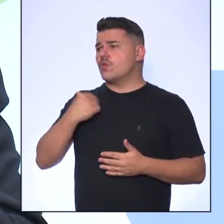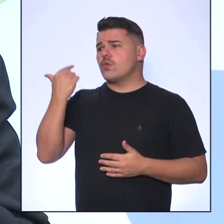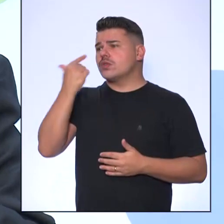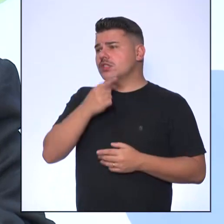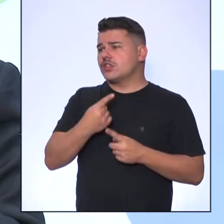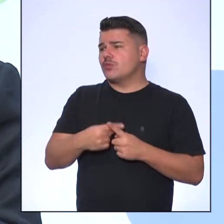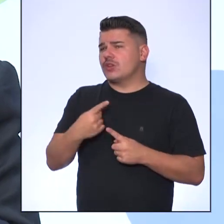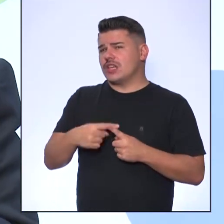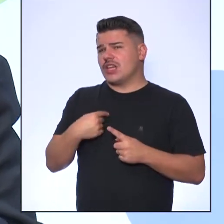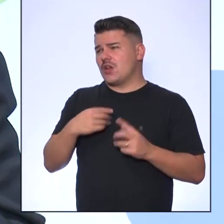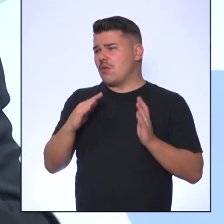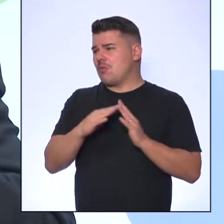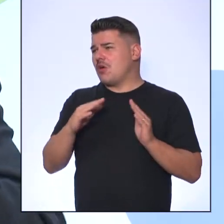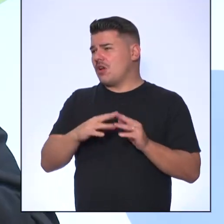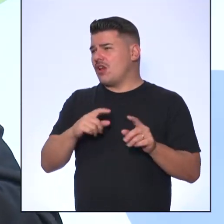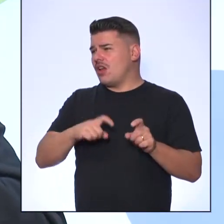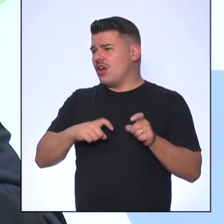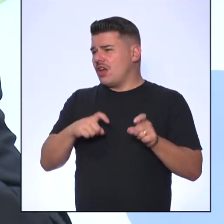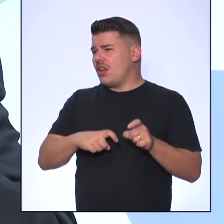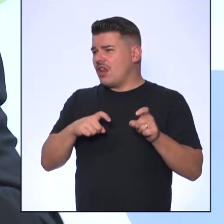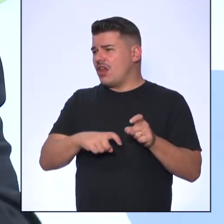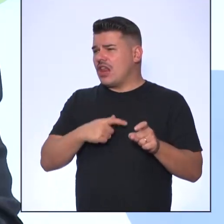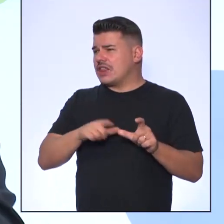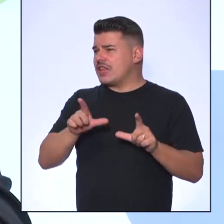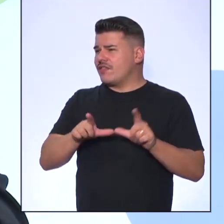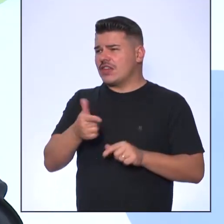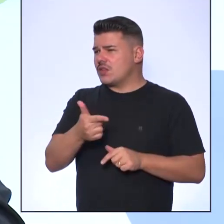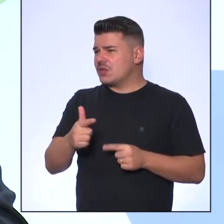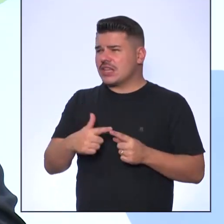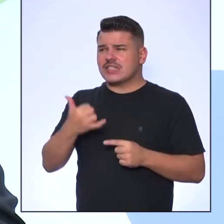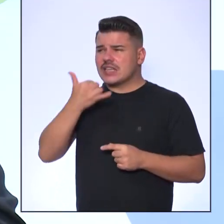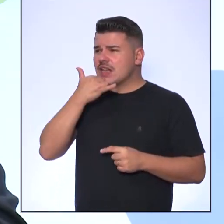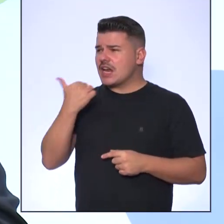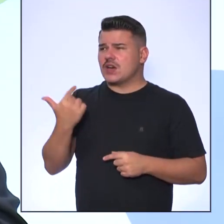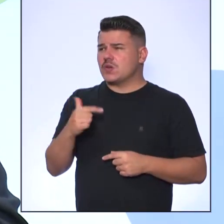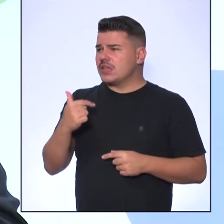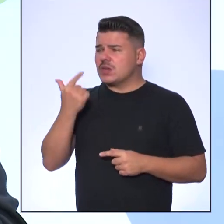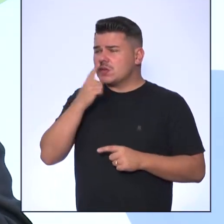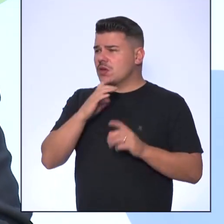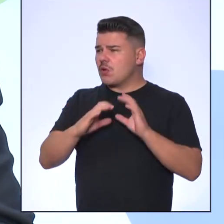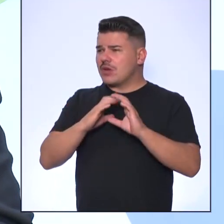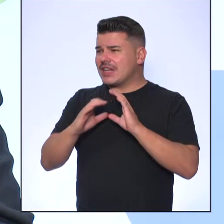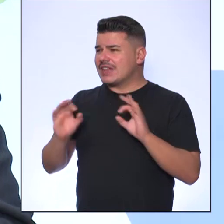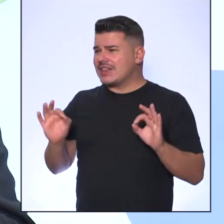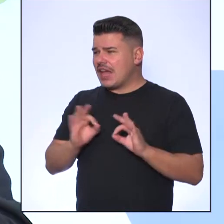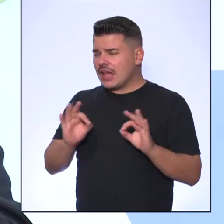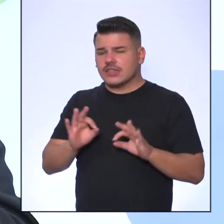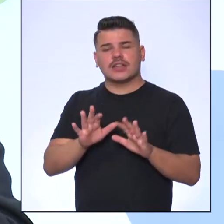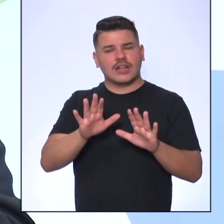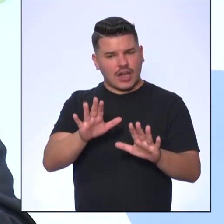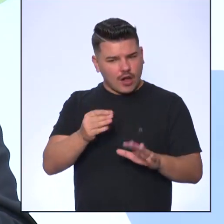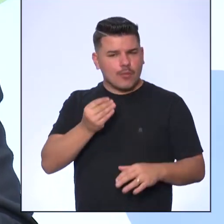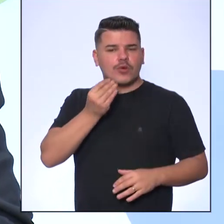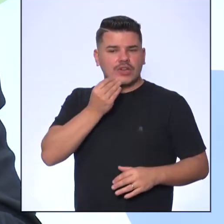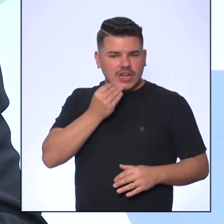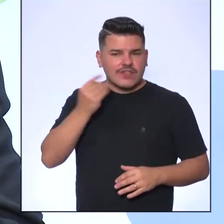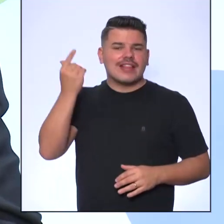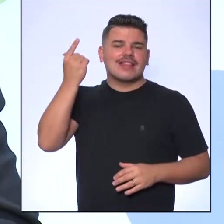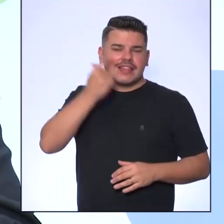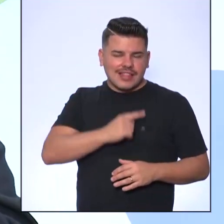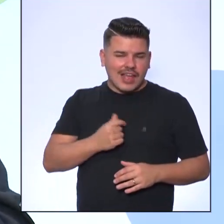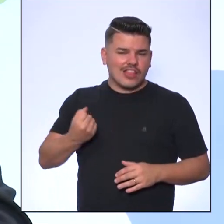sou de uma zona rural que não pega nem a televisão, não tem celular, eu não consegui ser comunicado. Vamos dar oportunidade para ele